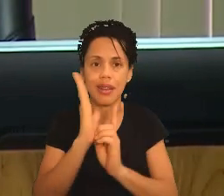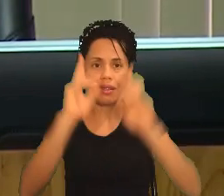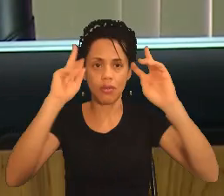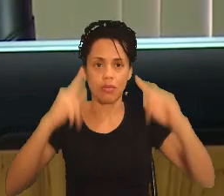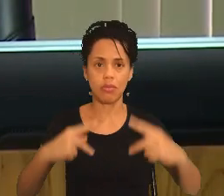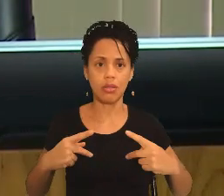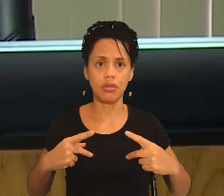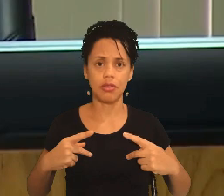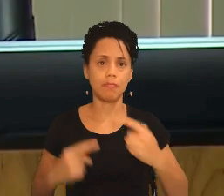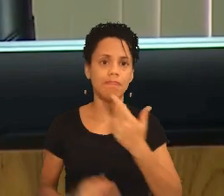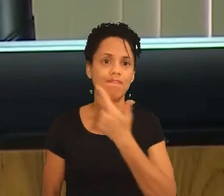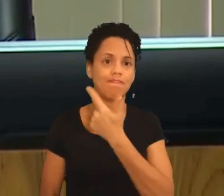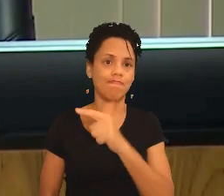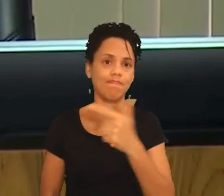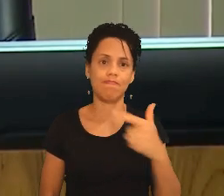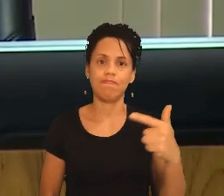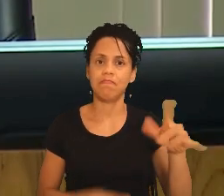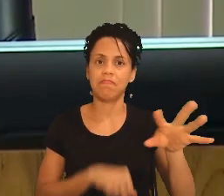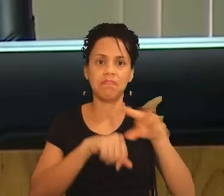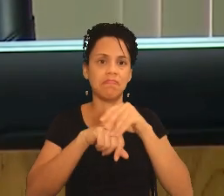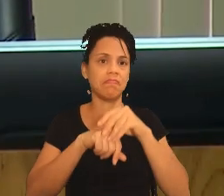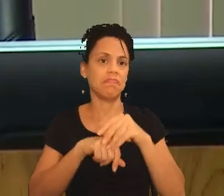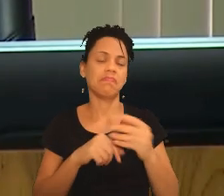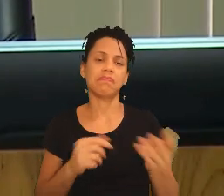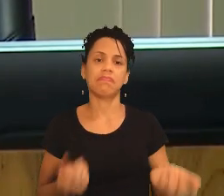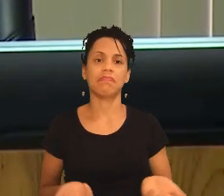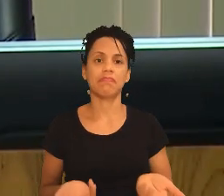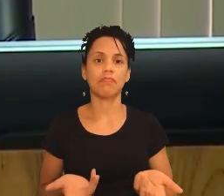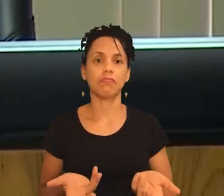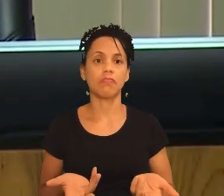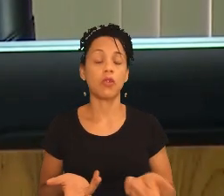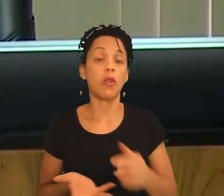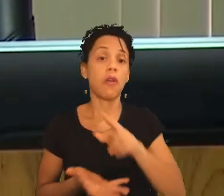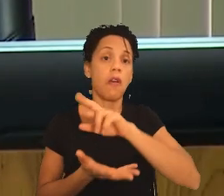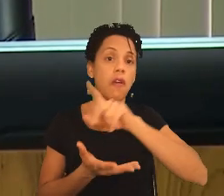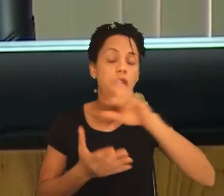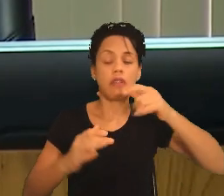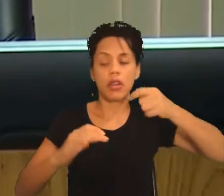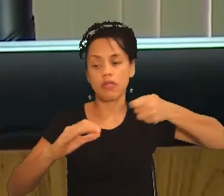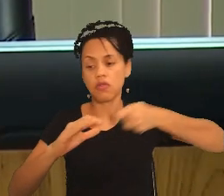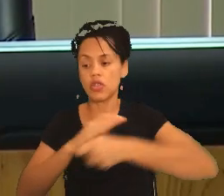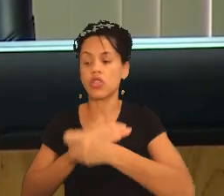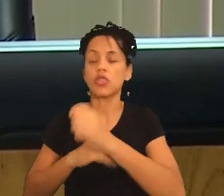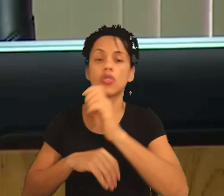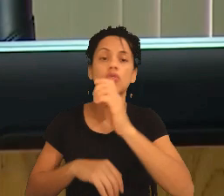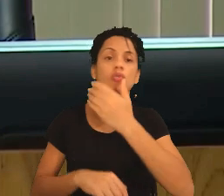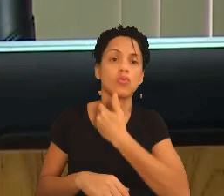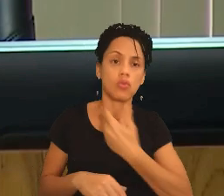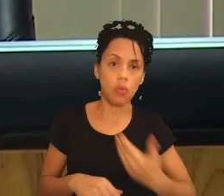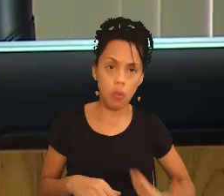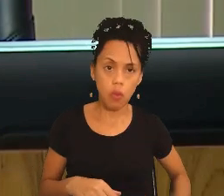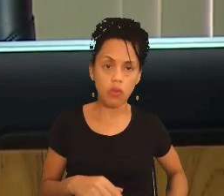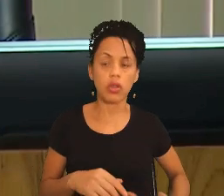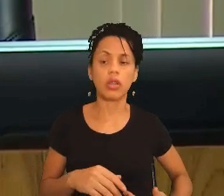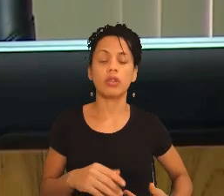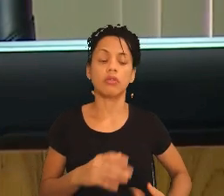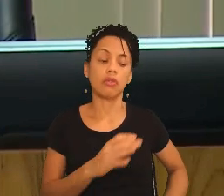falam sobre privilégio, eu vejo que elas não entendem a fundo esse conceito, né, de direito